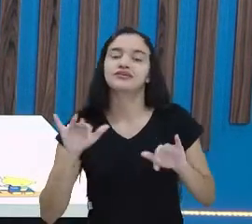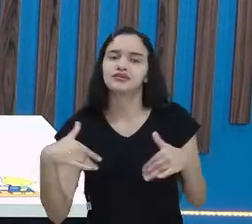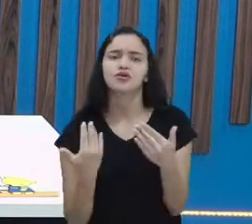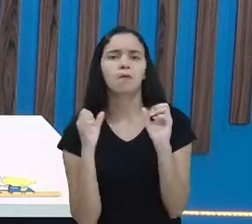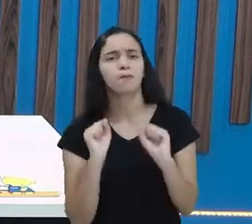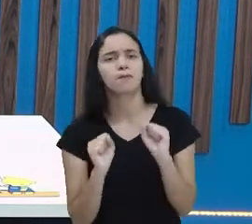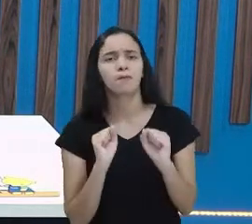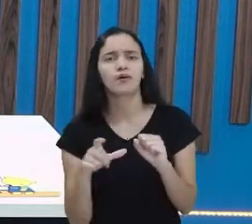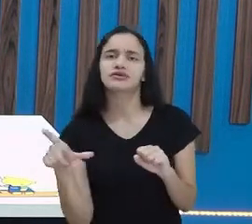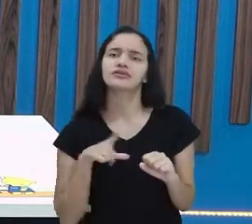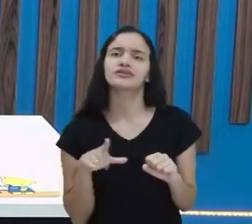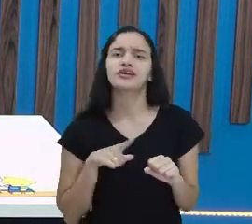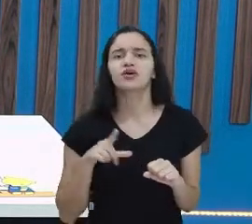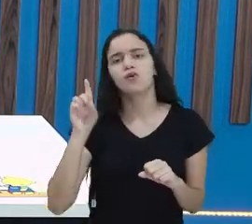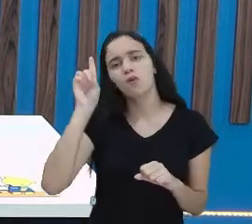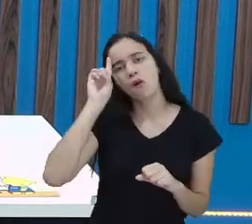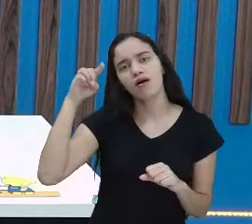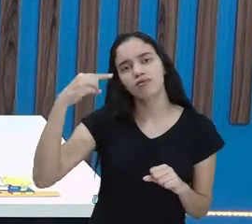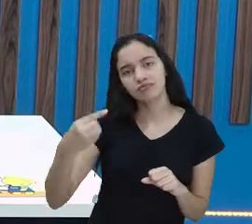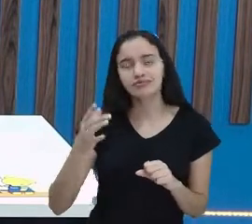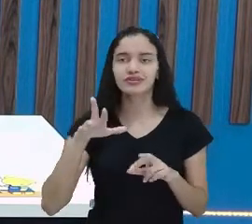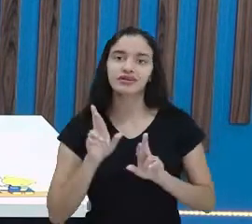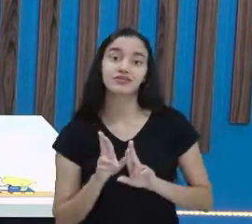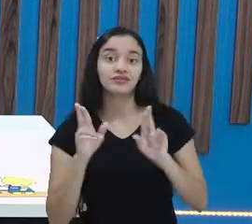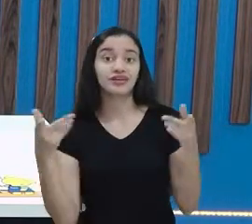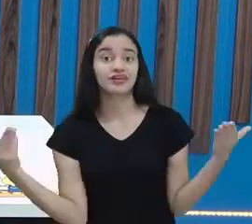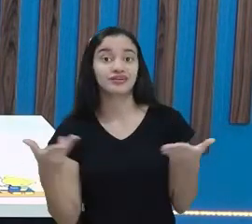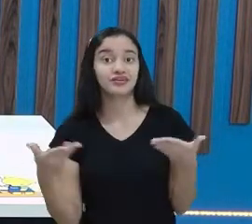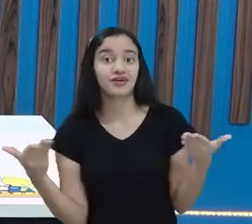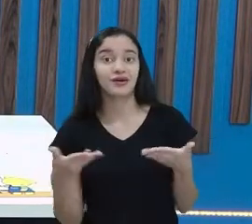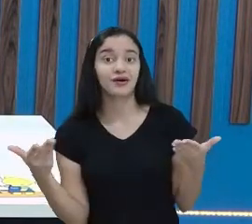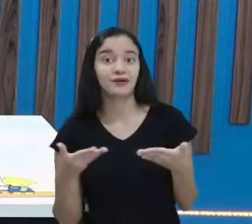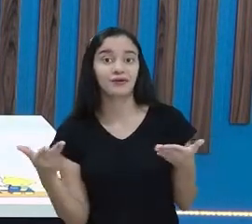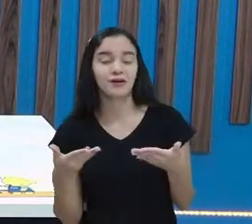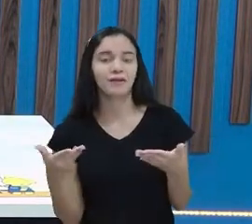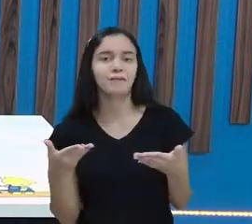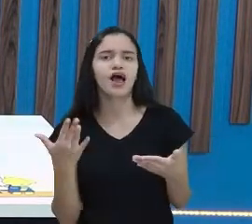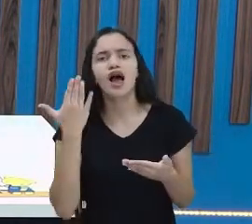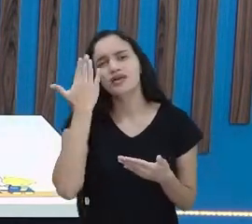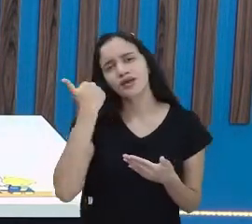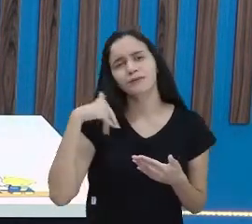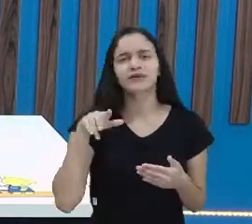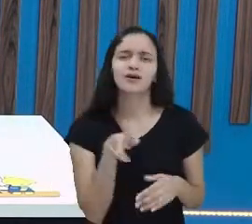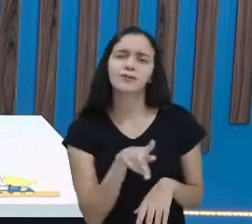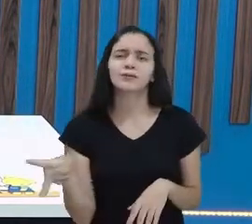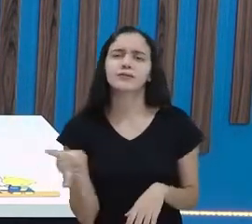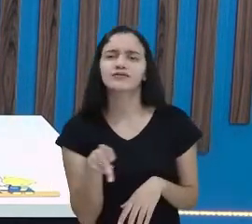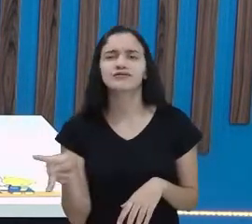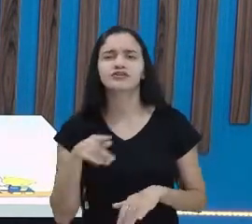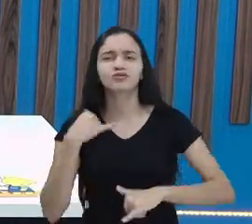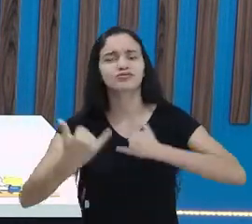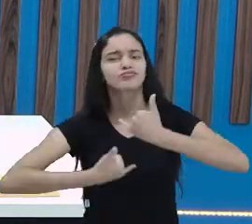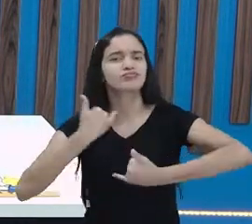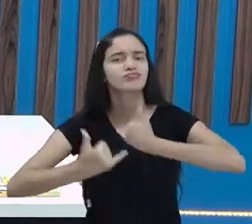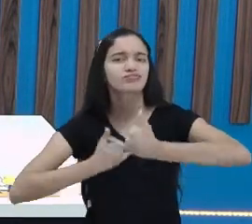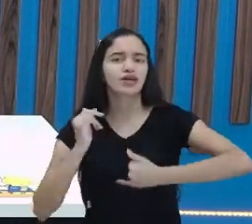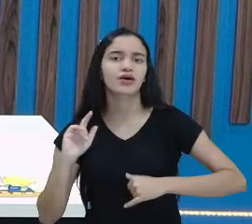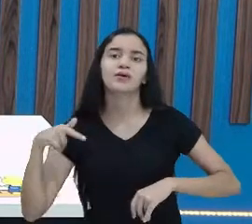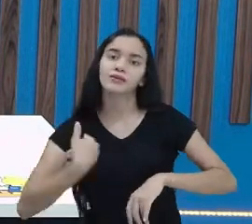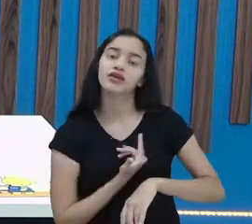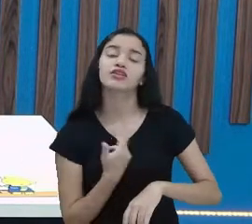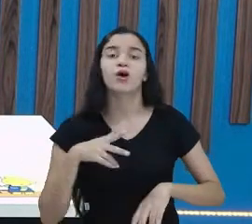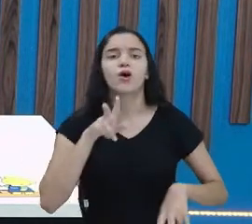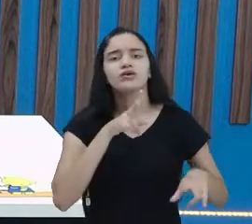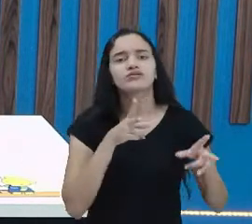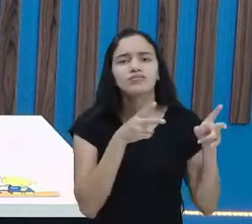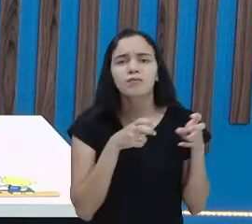pode ter uma outra rotina diferente dessa. Agora vamos para a hora do jogo. Sabia, professora Iris, que eu trouxe um joguinho para a gente